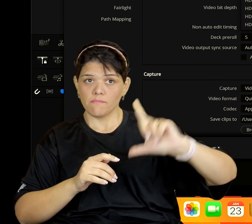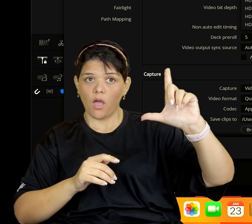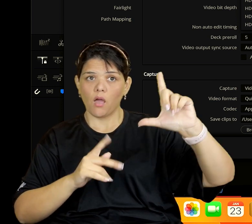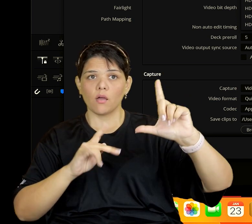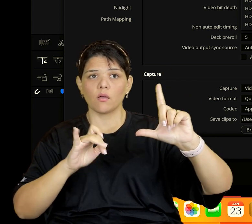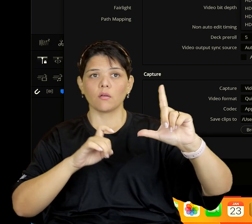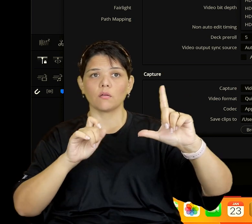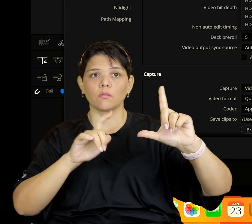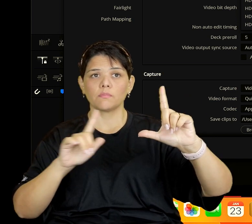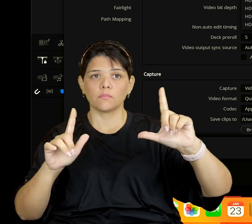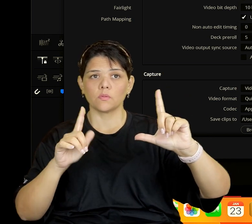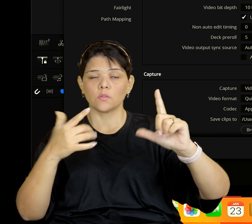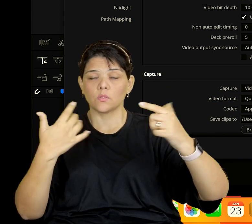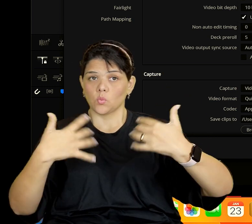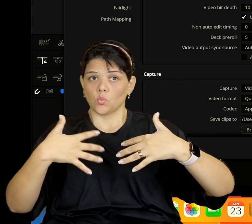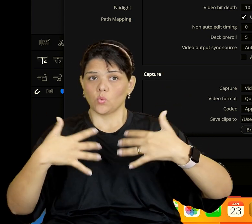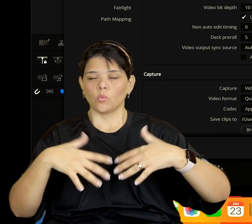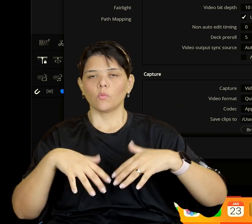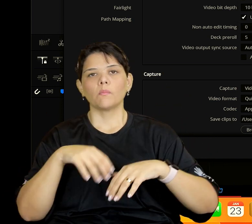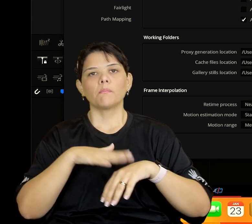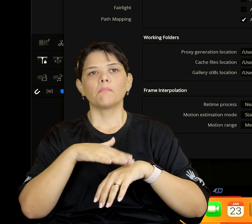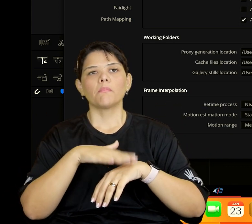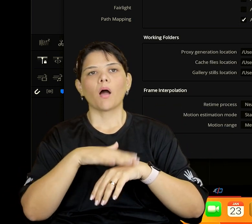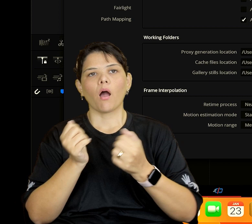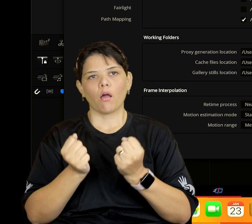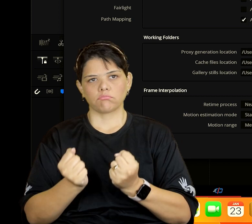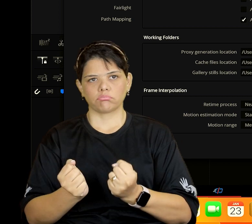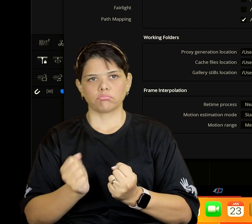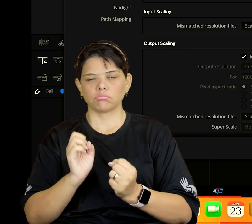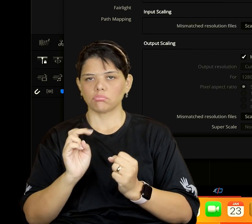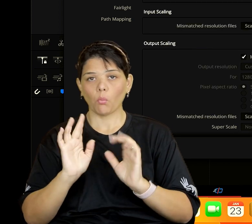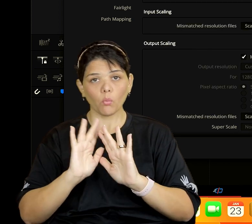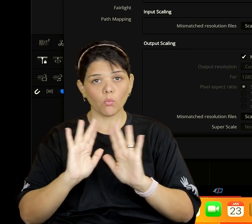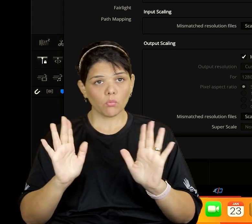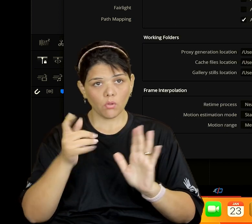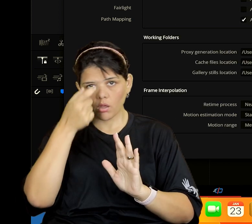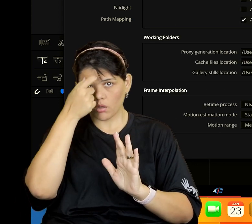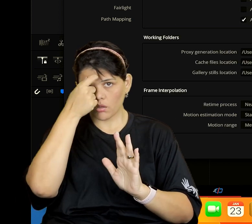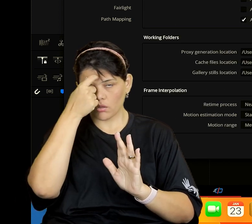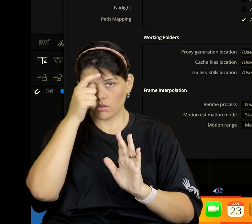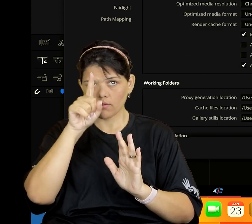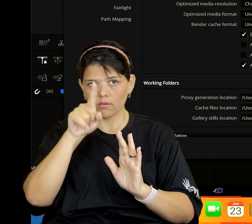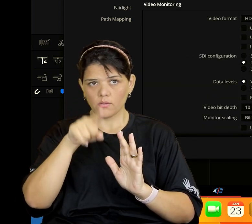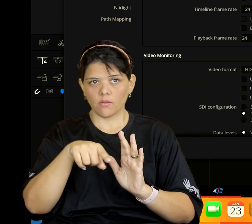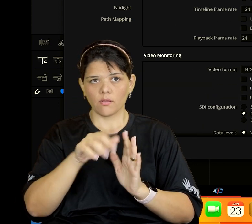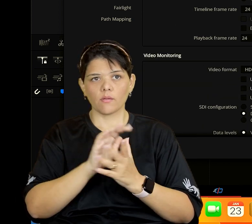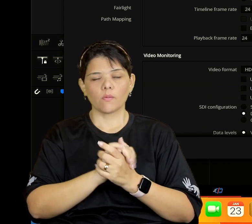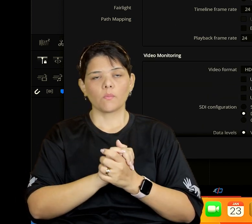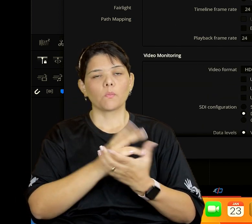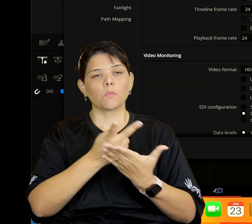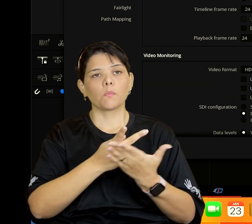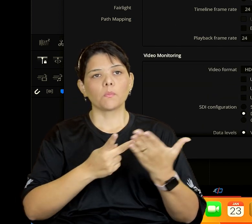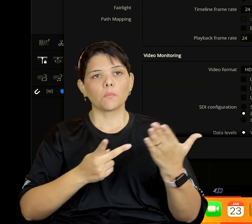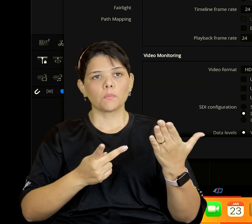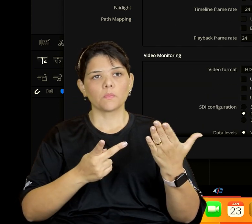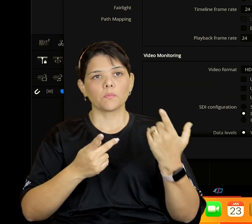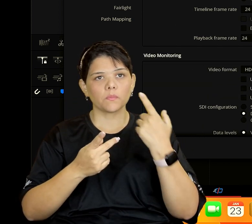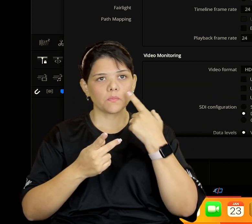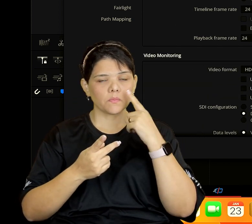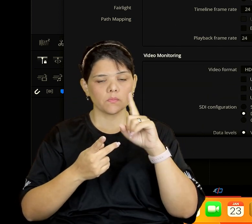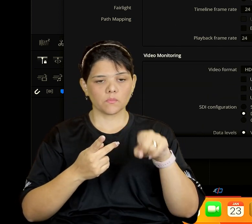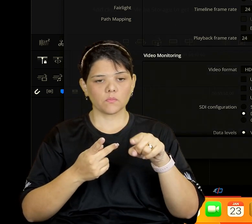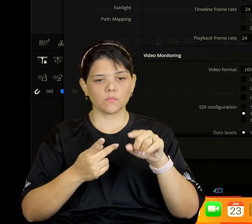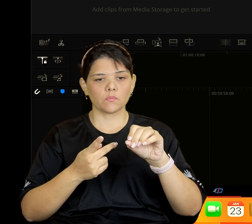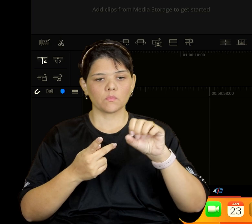mais pesado. Tranquilo? Essa é a lógica. Então vamos lá. Vou deixar nosso projeto aqui em